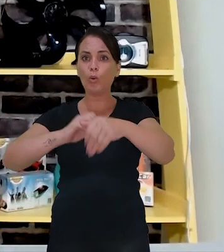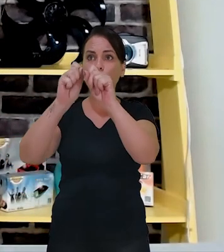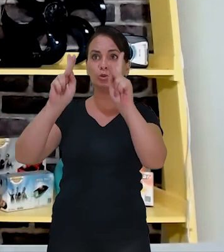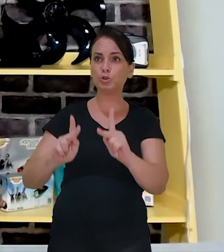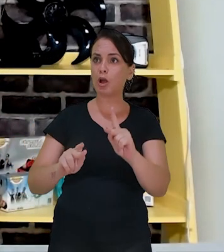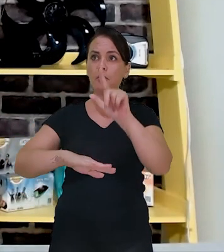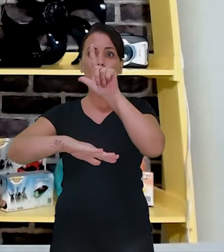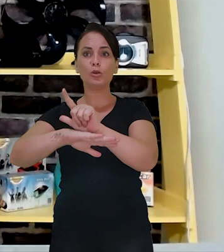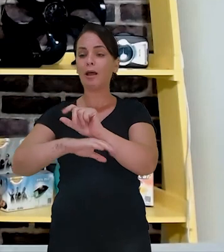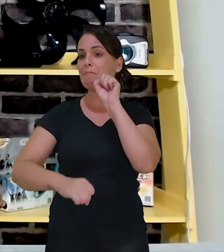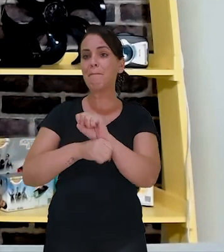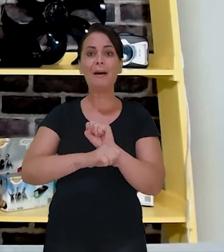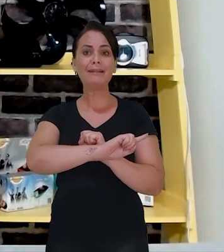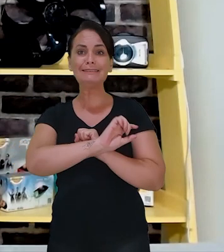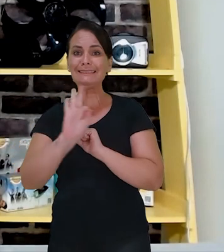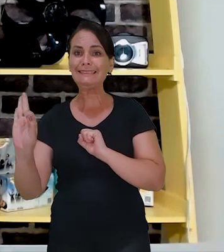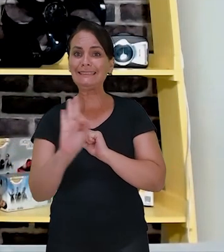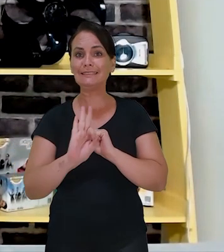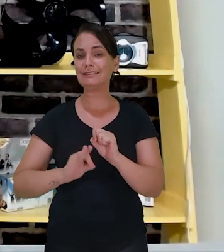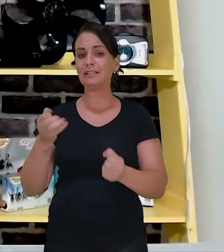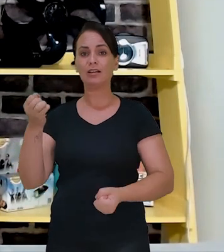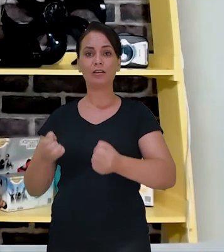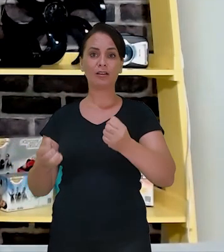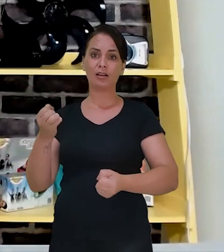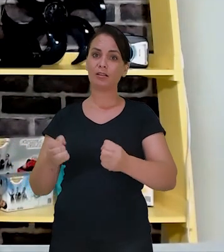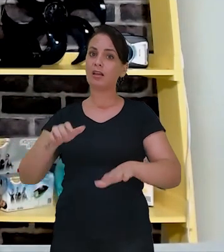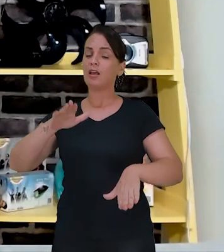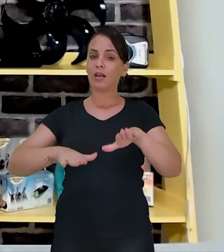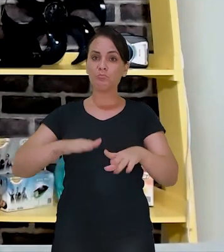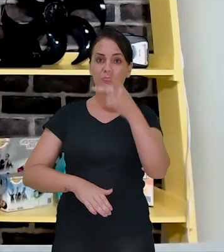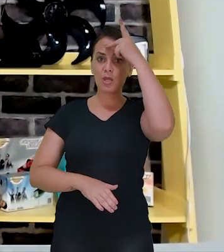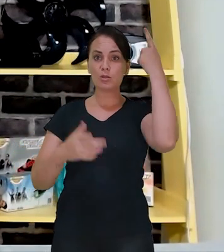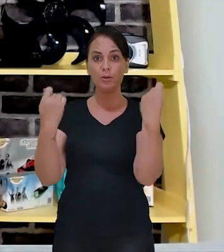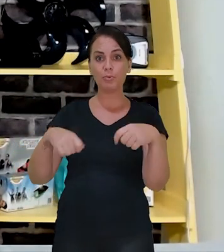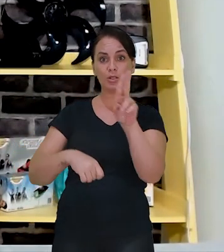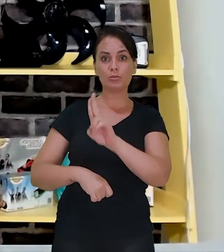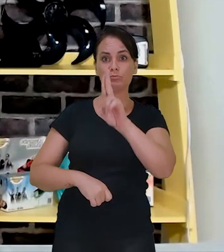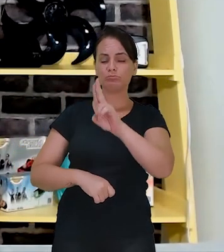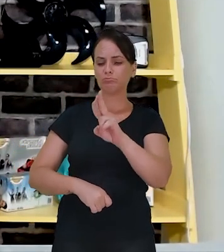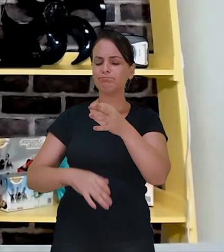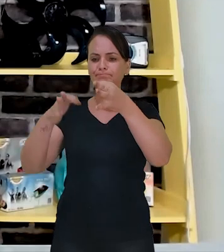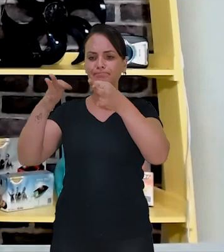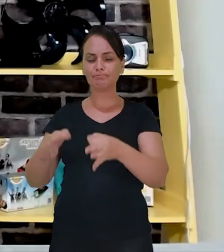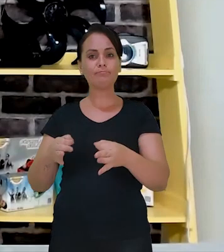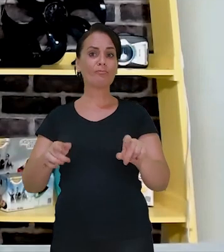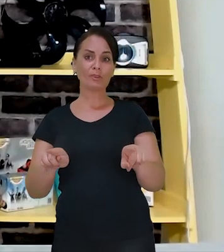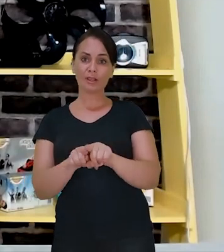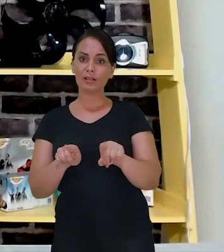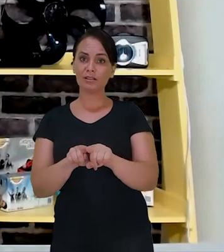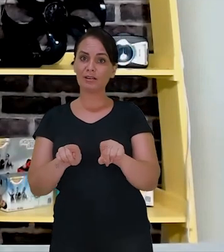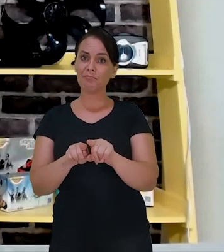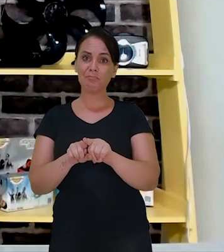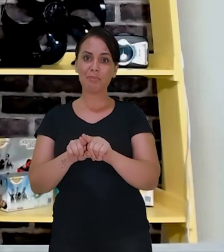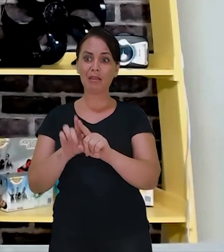carro. Você não estará lá na hora que alguém tiver necessidade de utilizar de maneira adequada. Além disso, é